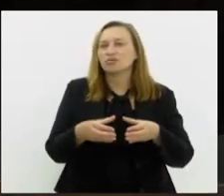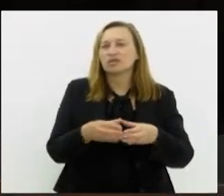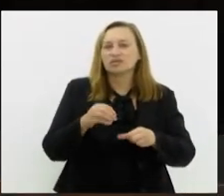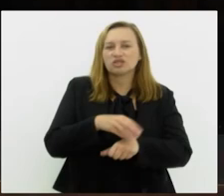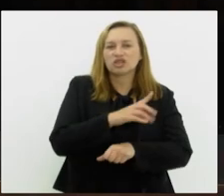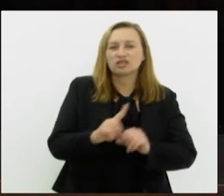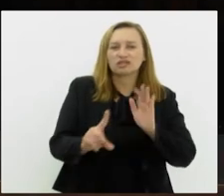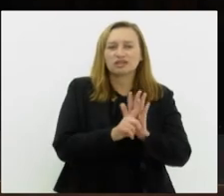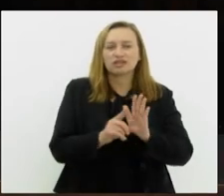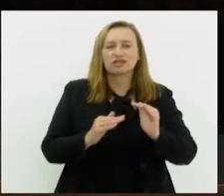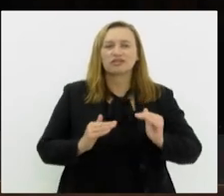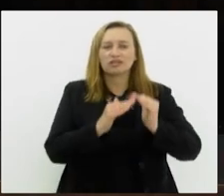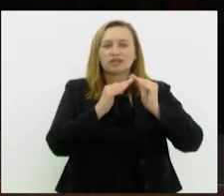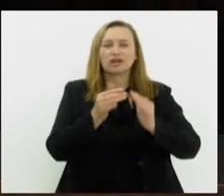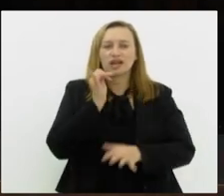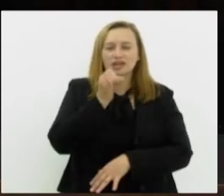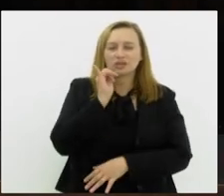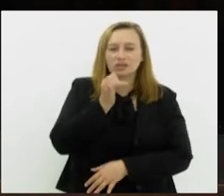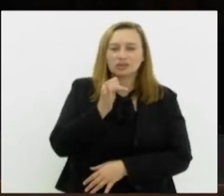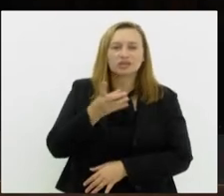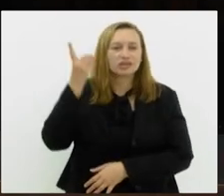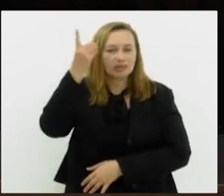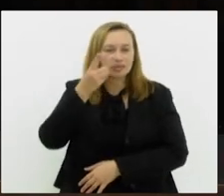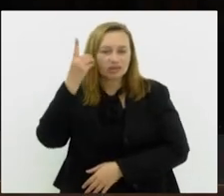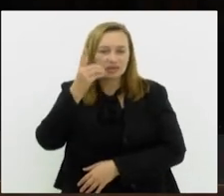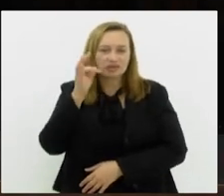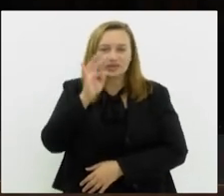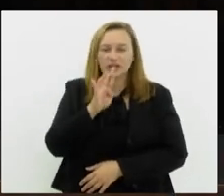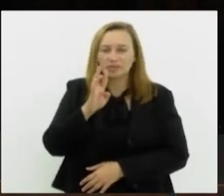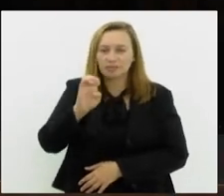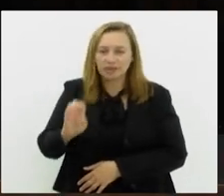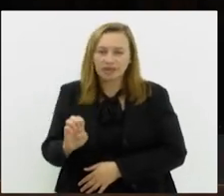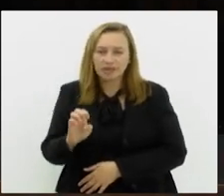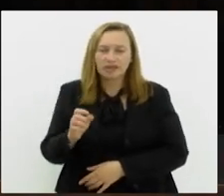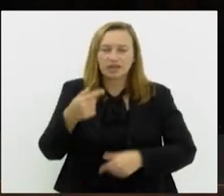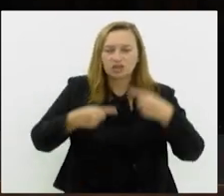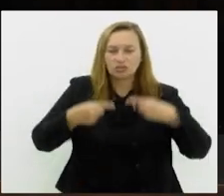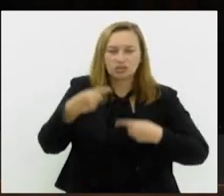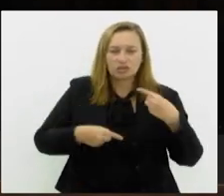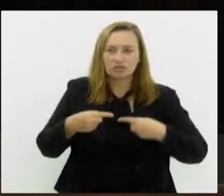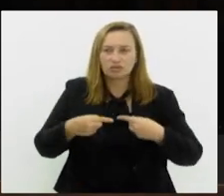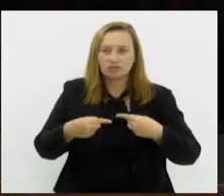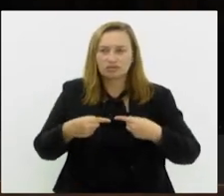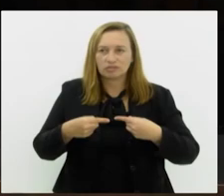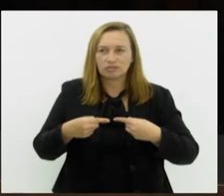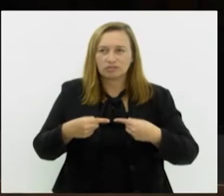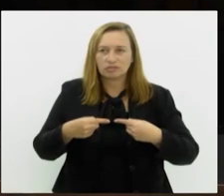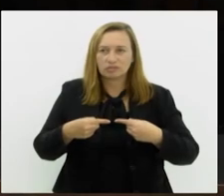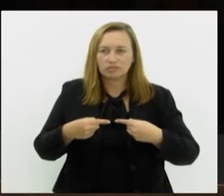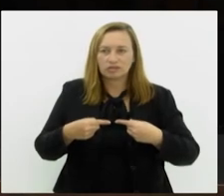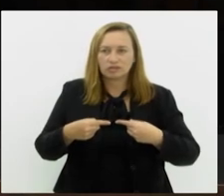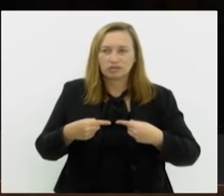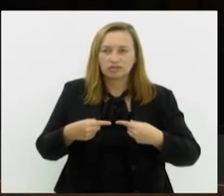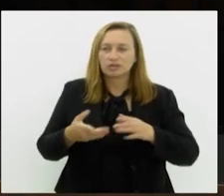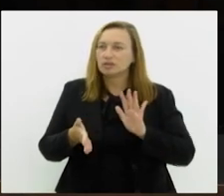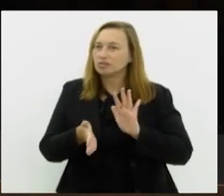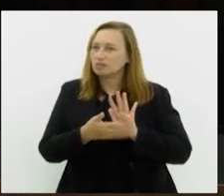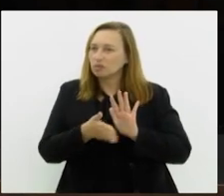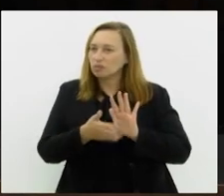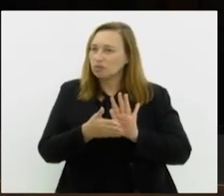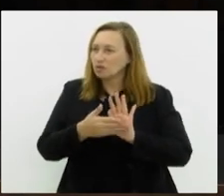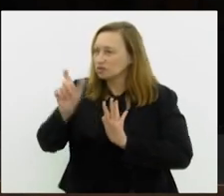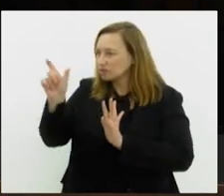indicação legislativa favorável. Relator, deputado Felipe Soares. Em discussão, para discutir o autor da proposta,